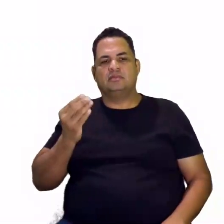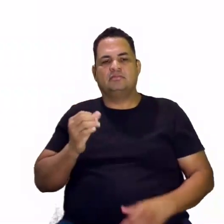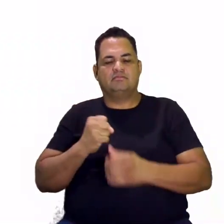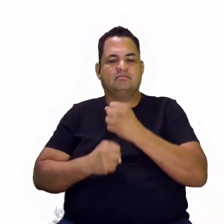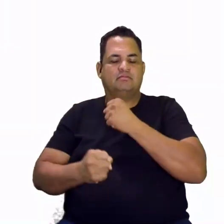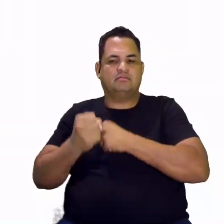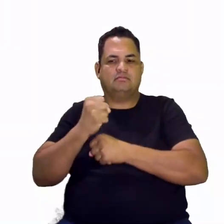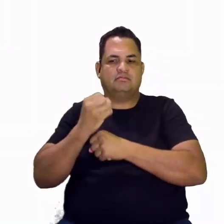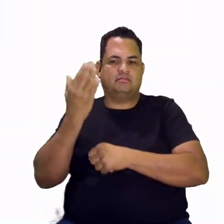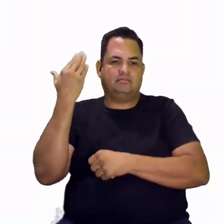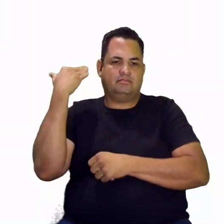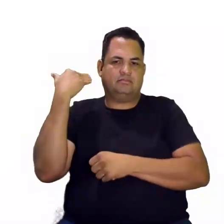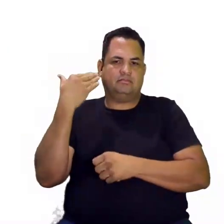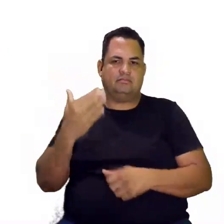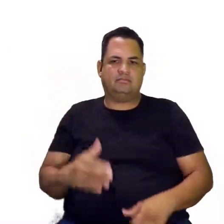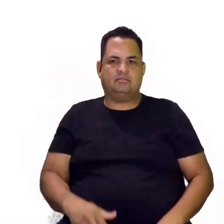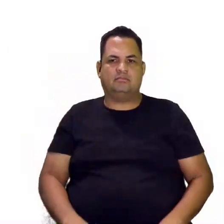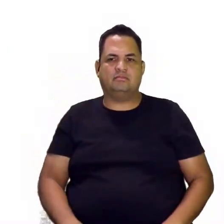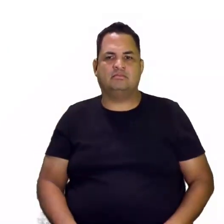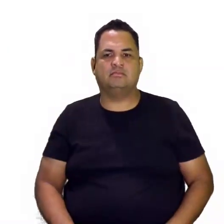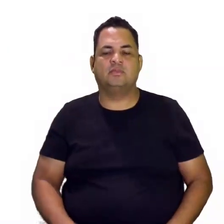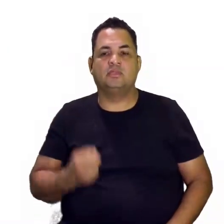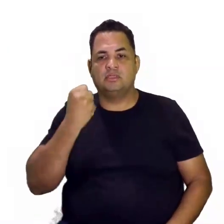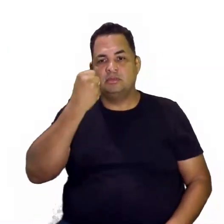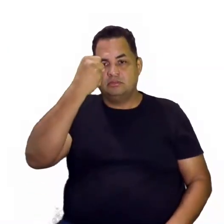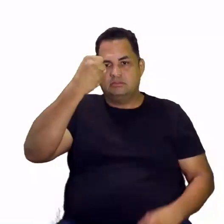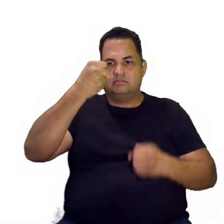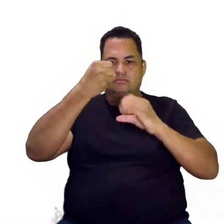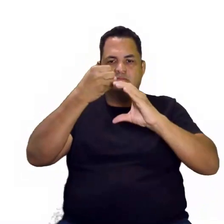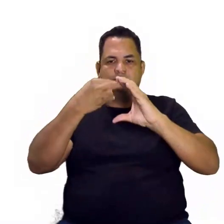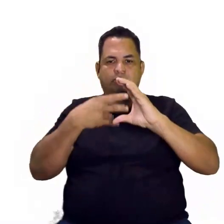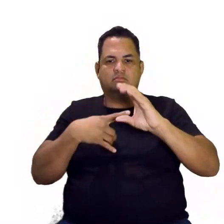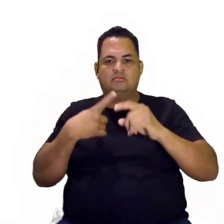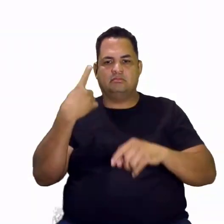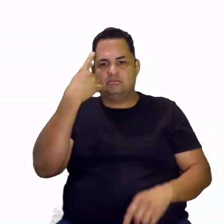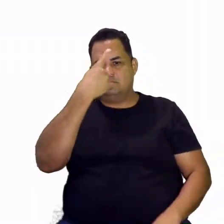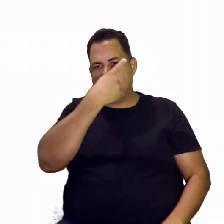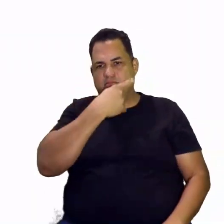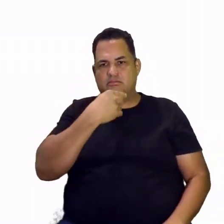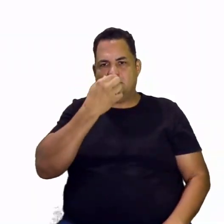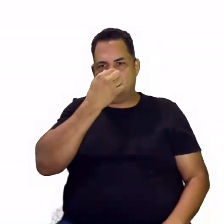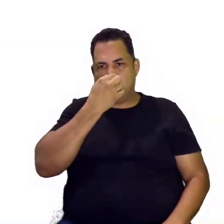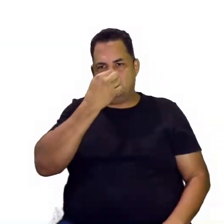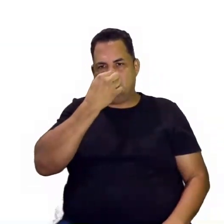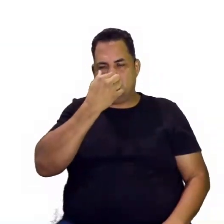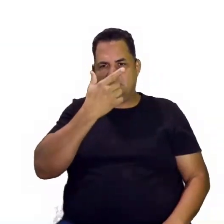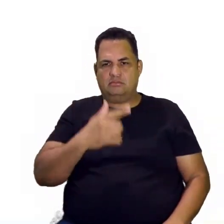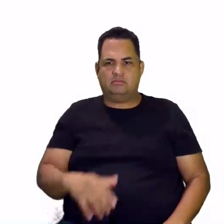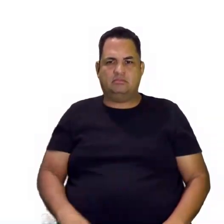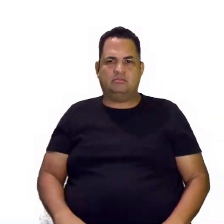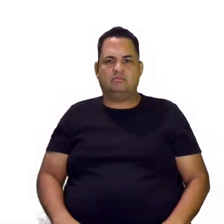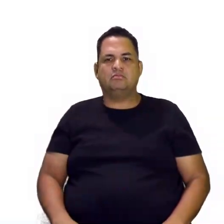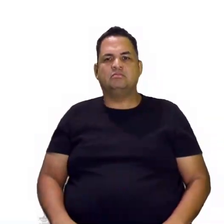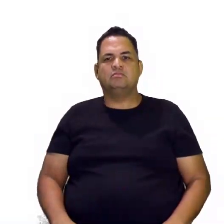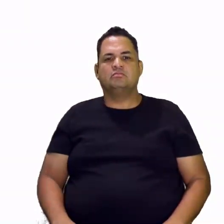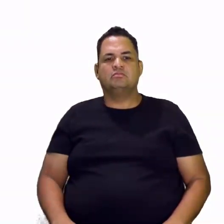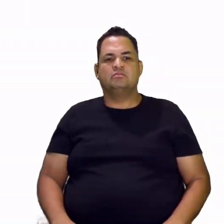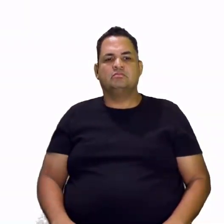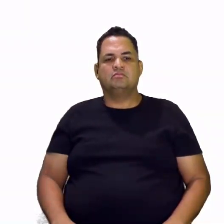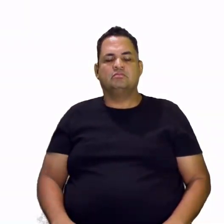anos atrás. Olha só a característica das fossetas nasais, né? Da narina,